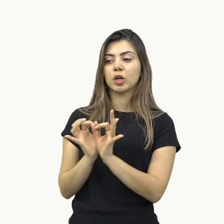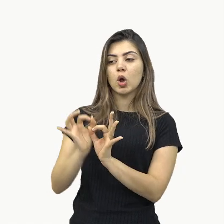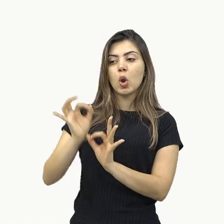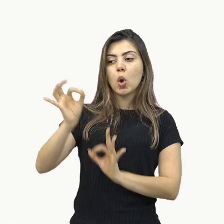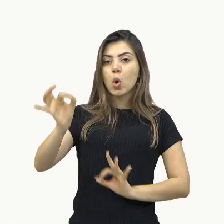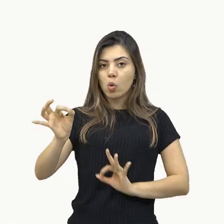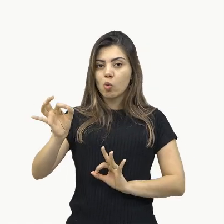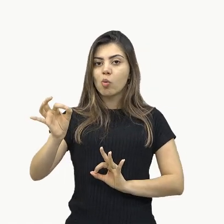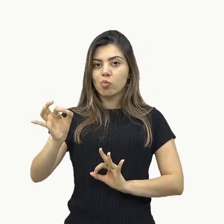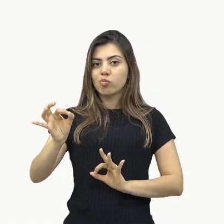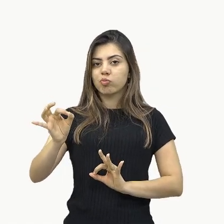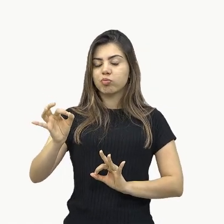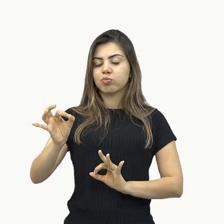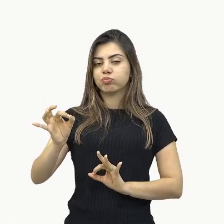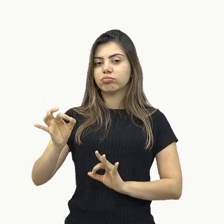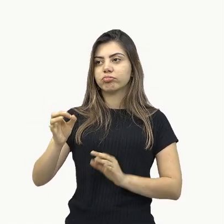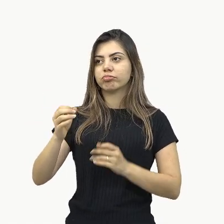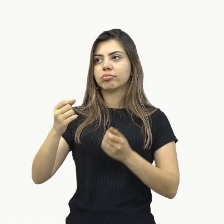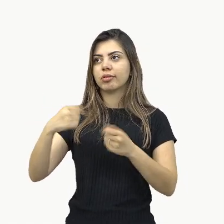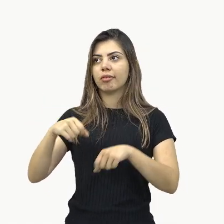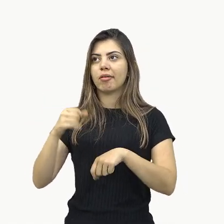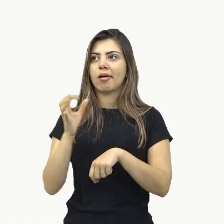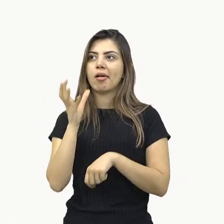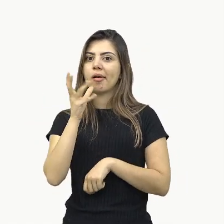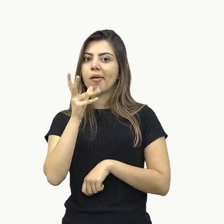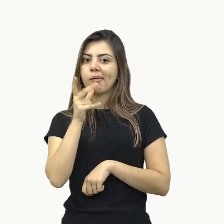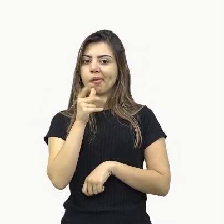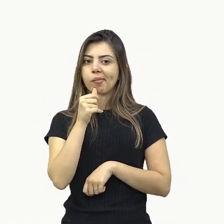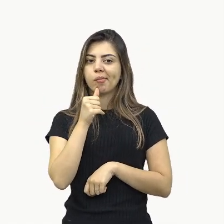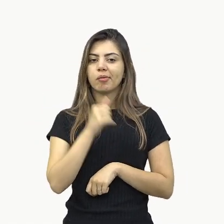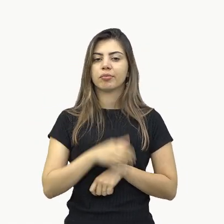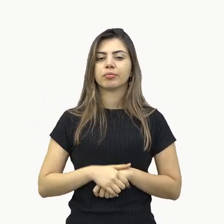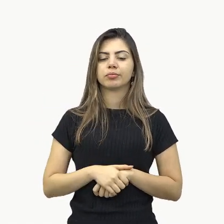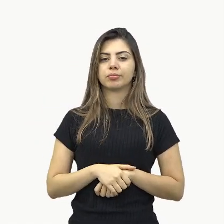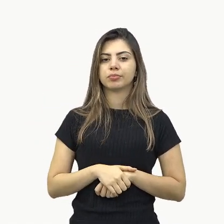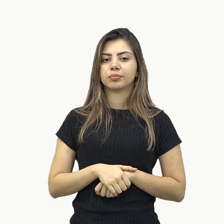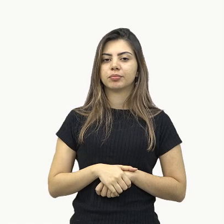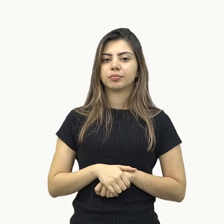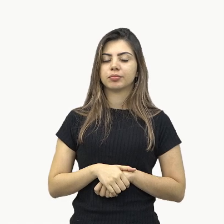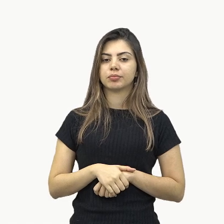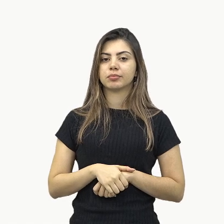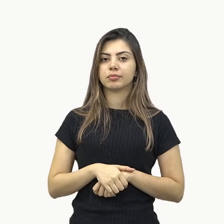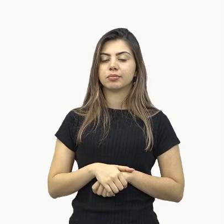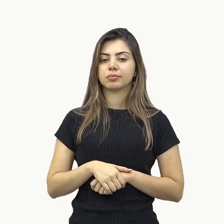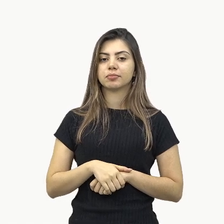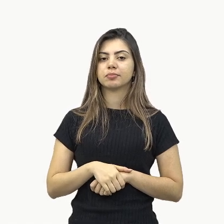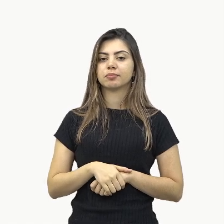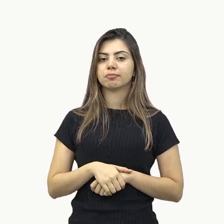algo relacionado à distância, para mostrar algo à distância. Do you see that mountain? Você